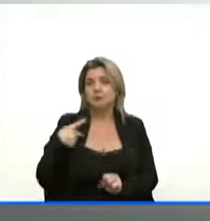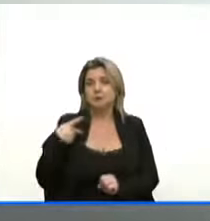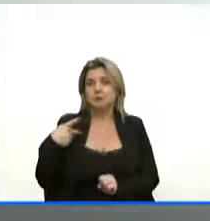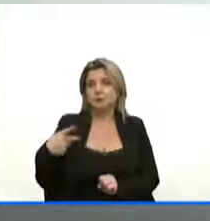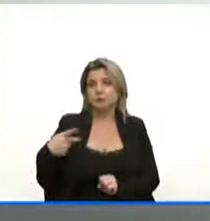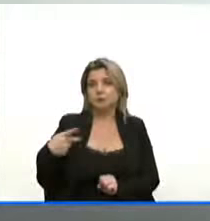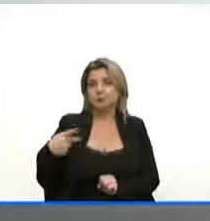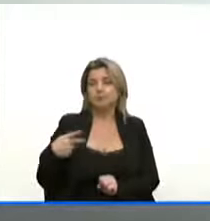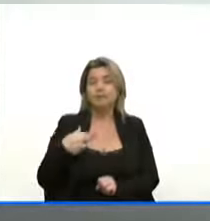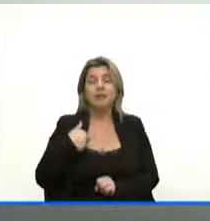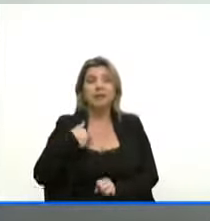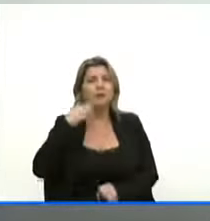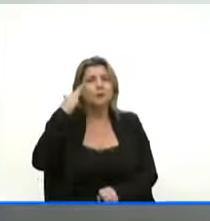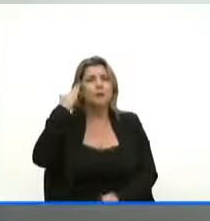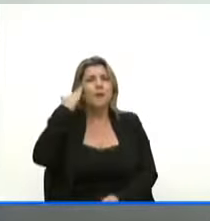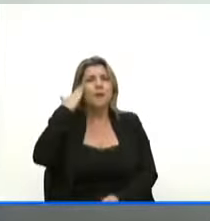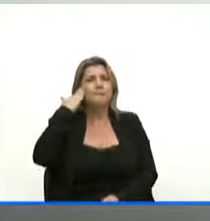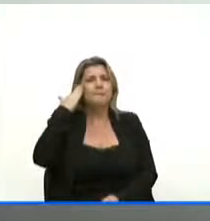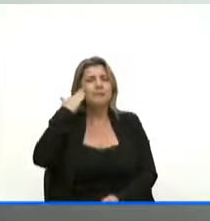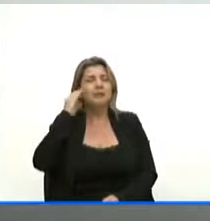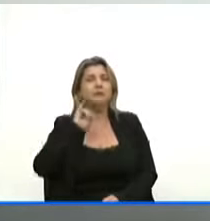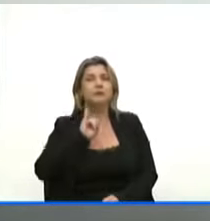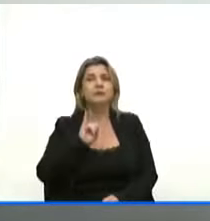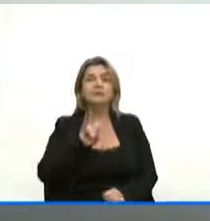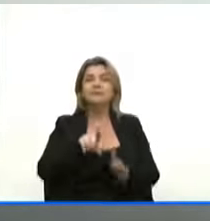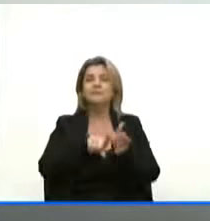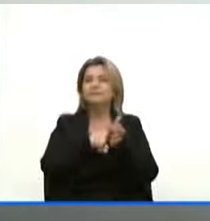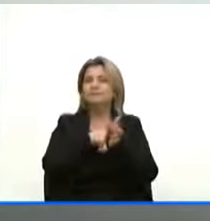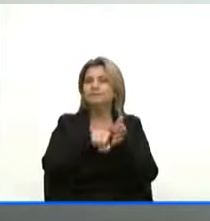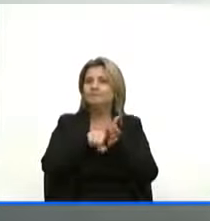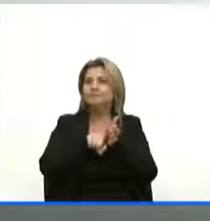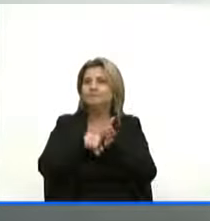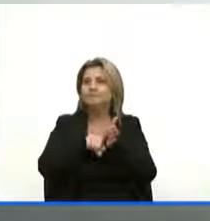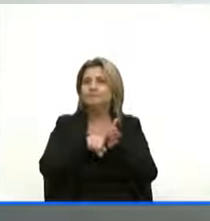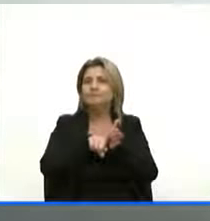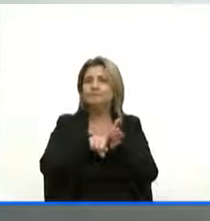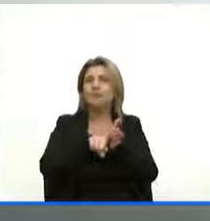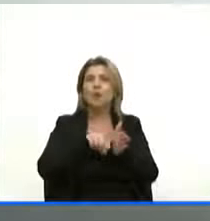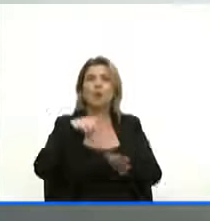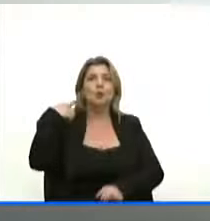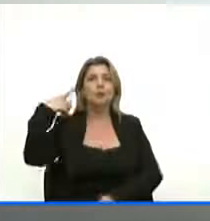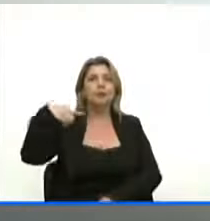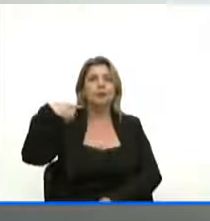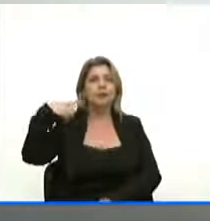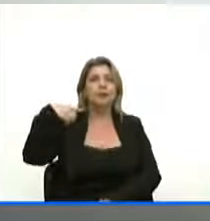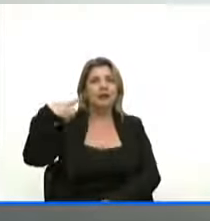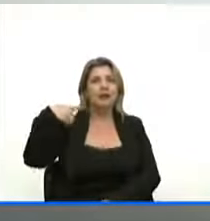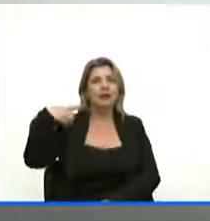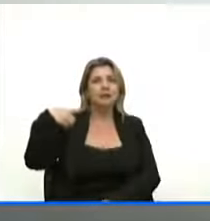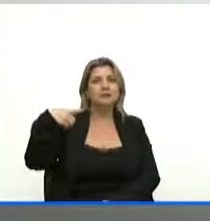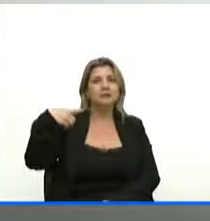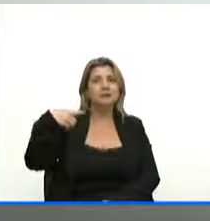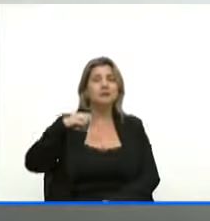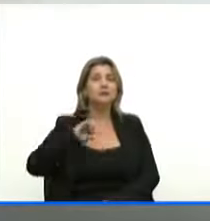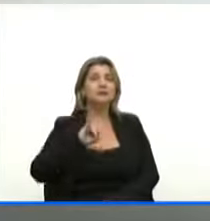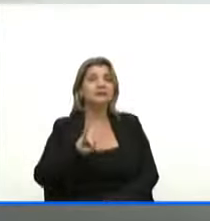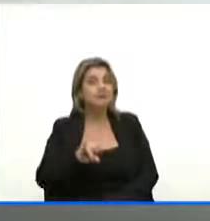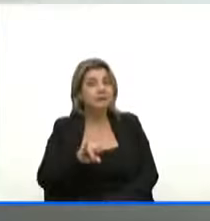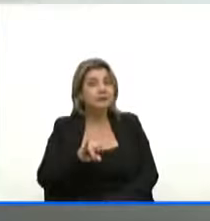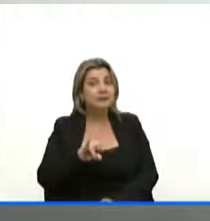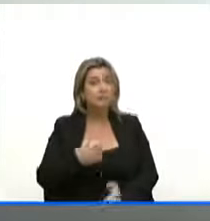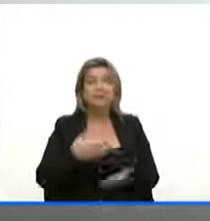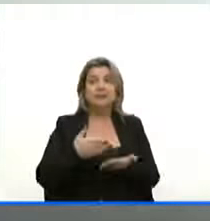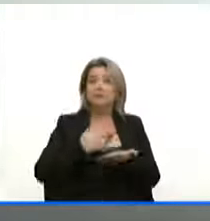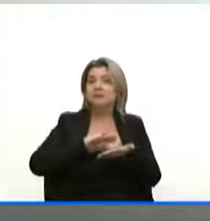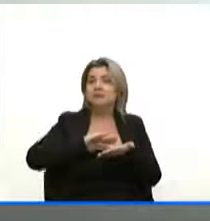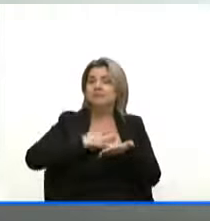que se deveria consultar o deputado se ele declina desta relatoria ou das